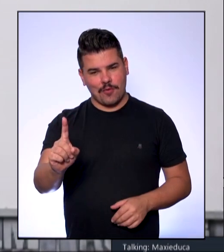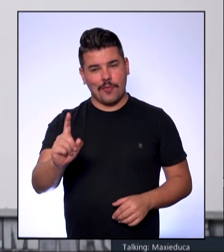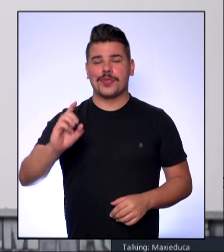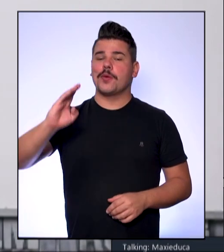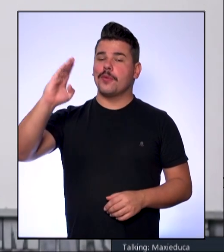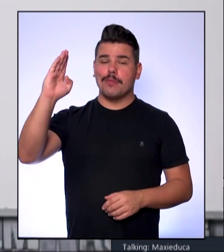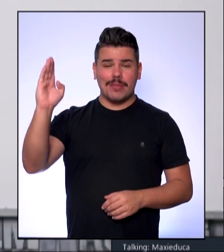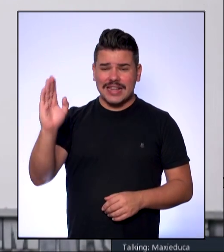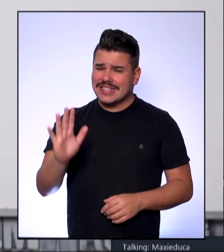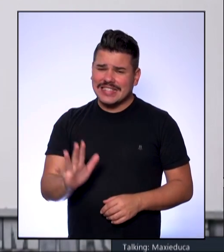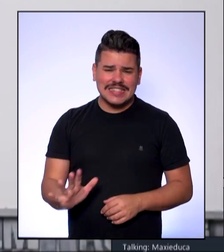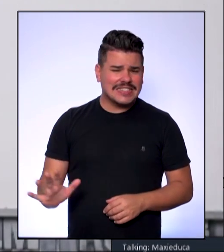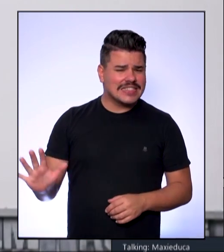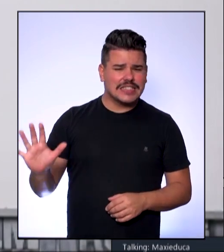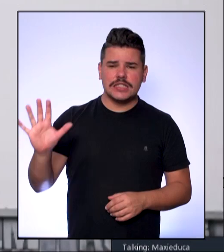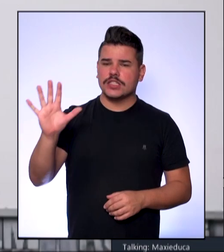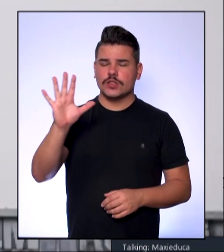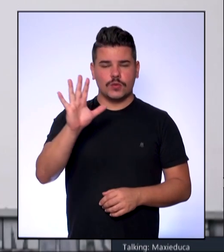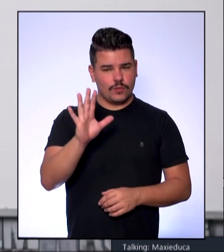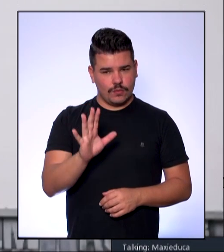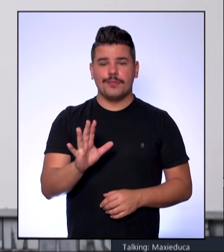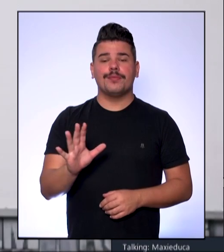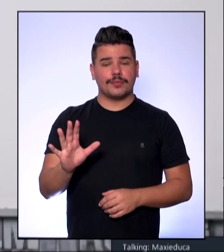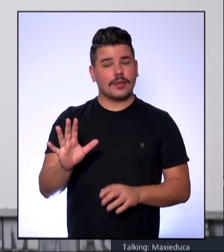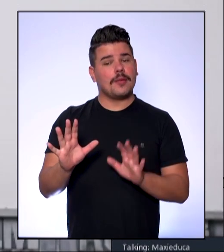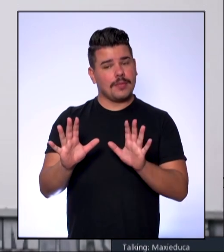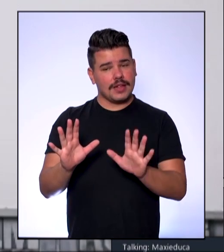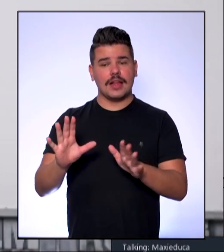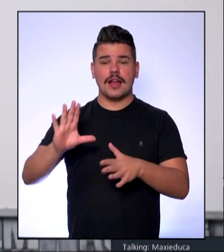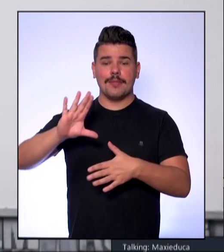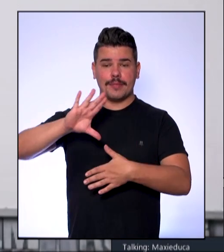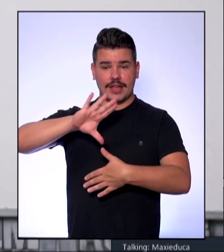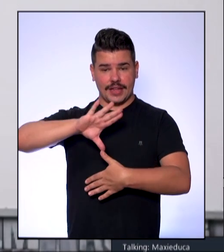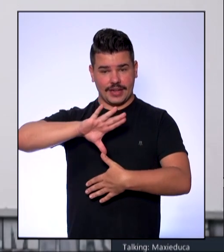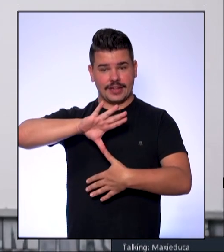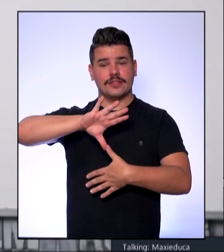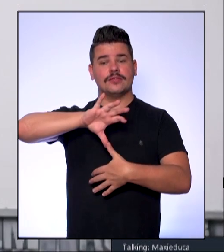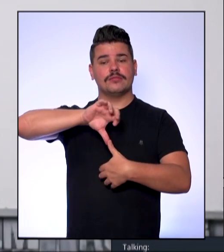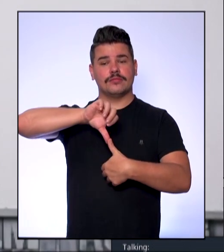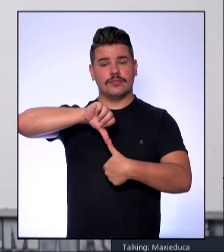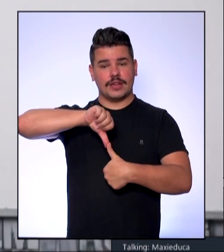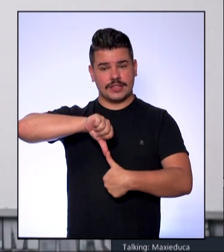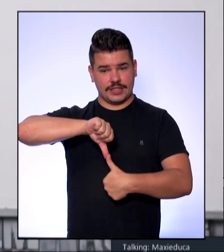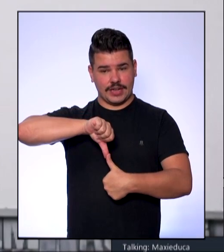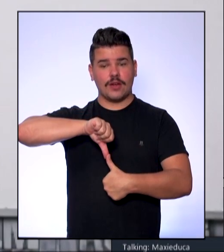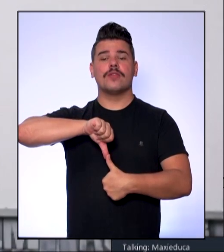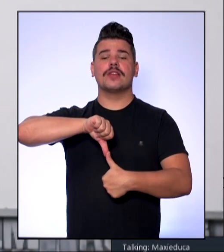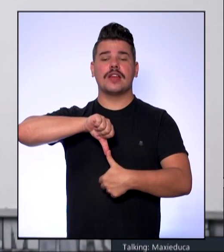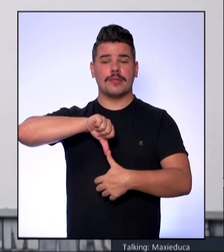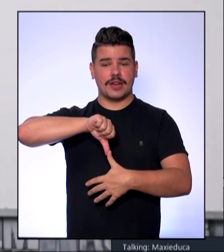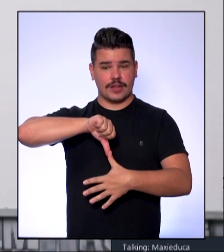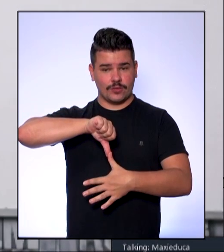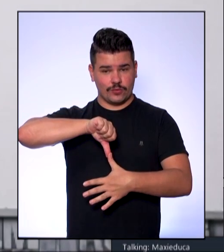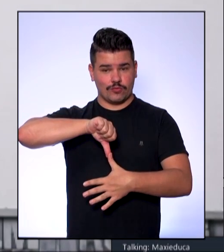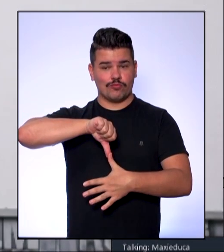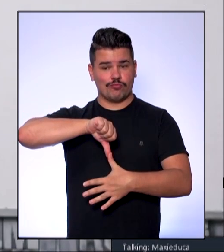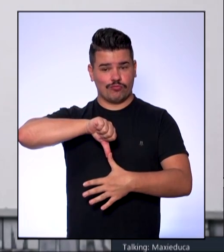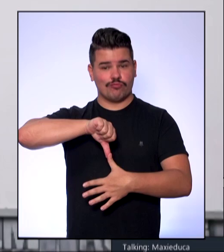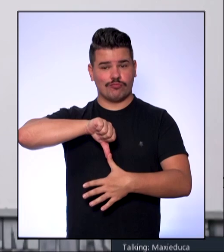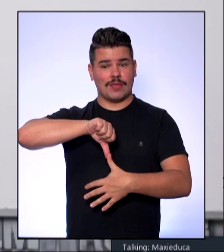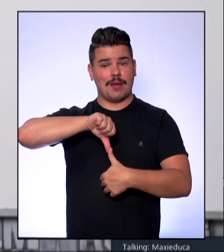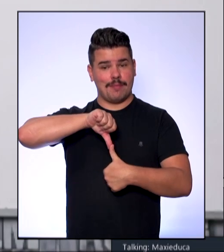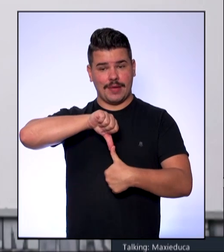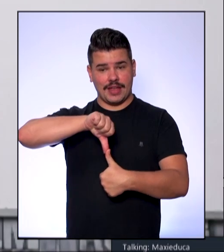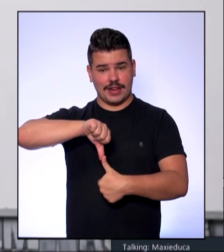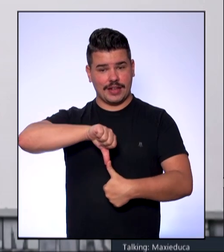modo geral, mas eu tenho a América Central e o restante da América do Sul. Em outras partes